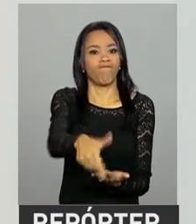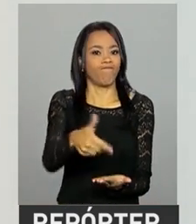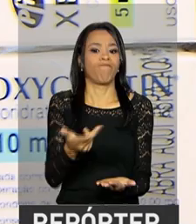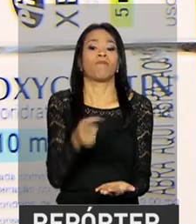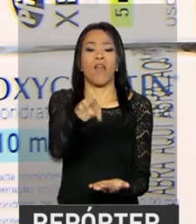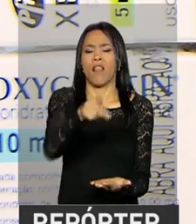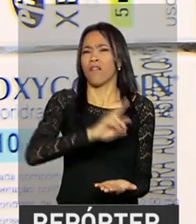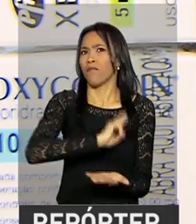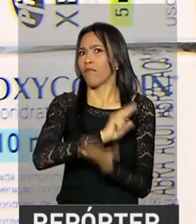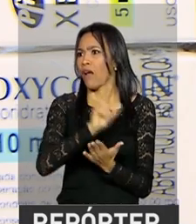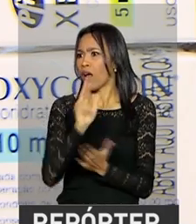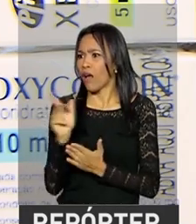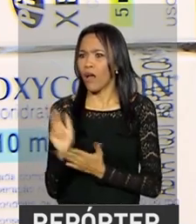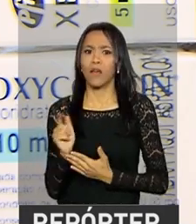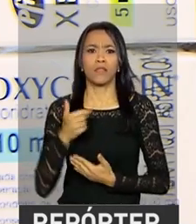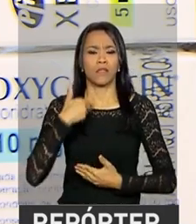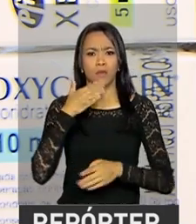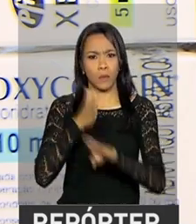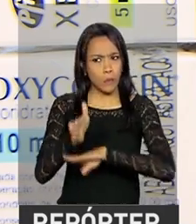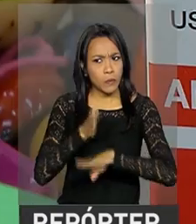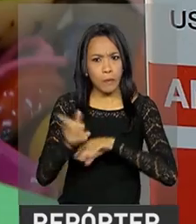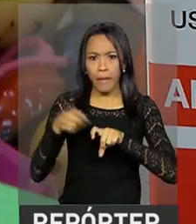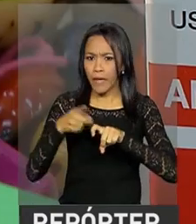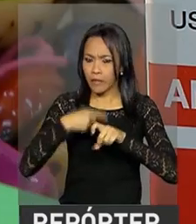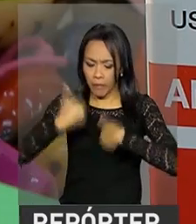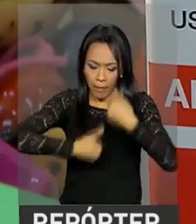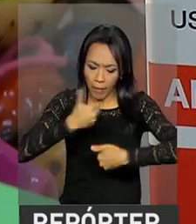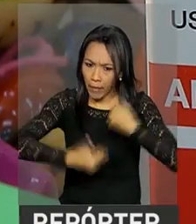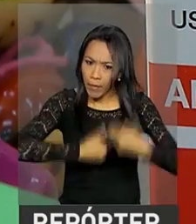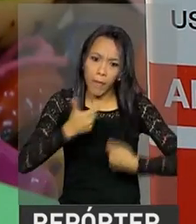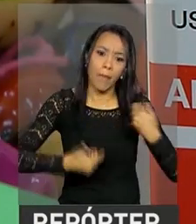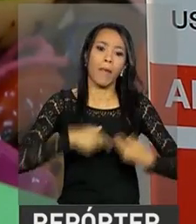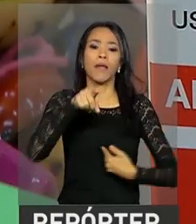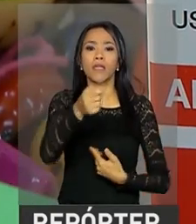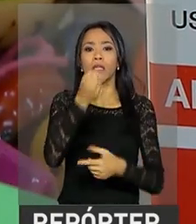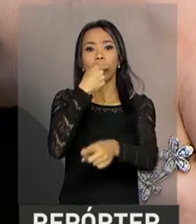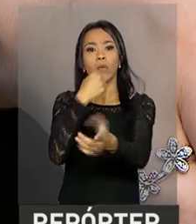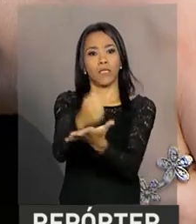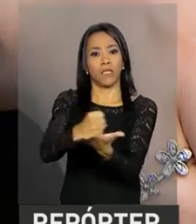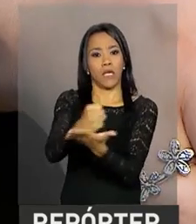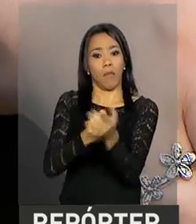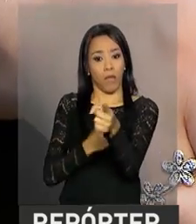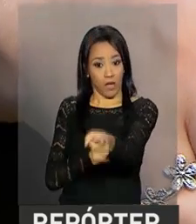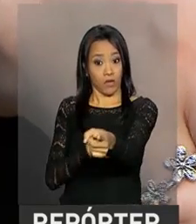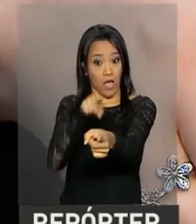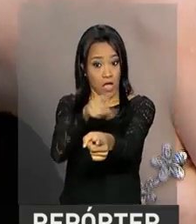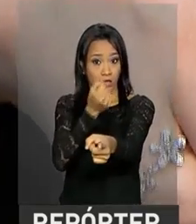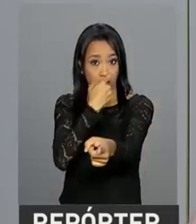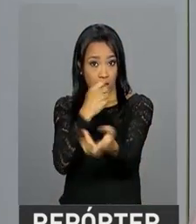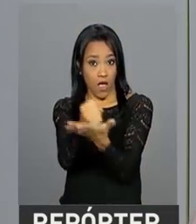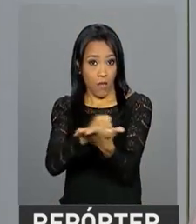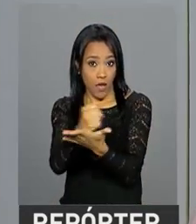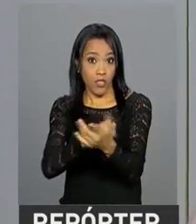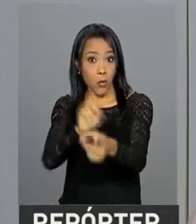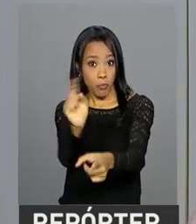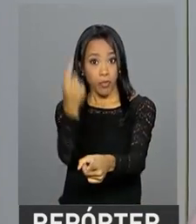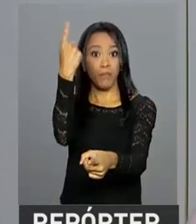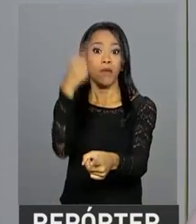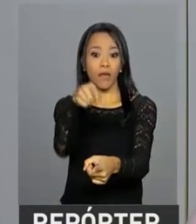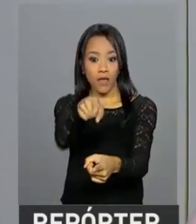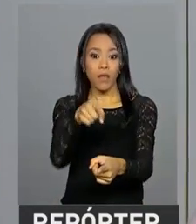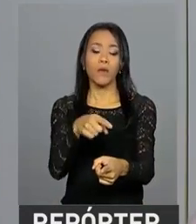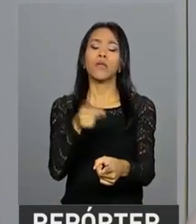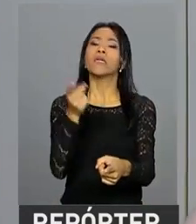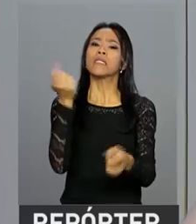vários tratamentos e há menos de 1 ano começou a usar o citrato de tofacitinib. O medicamento é o primeiro via oral com a